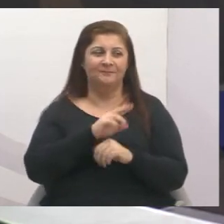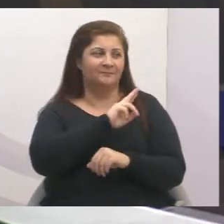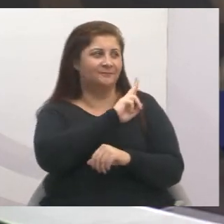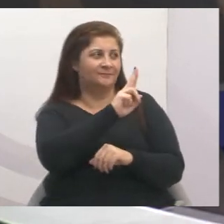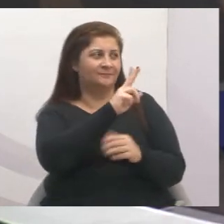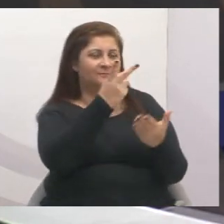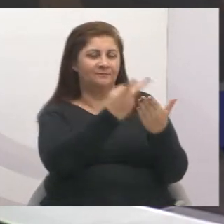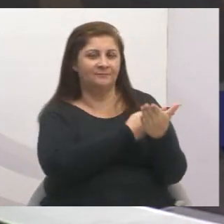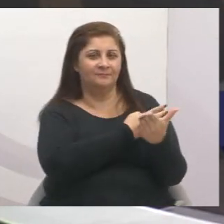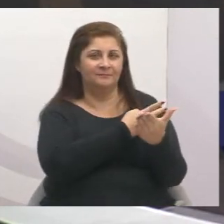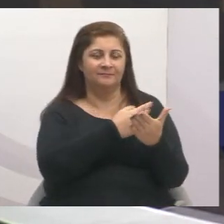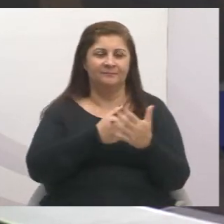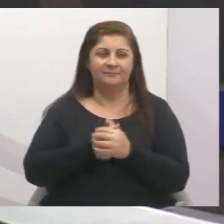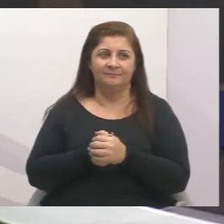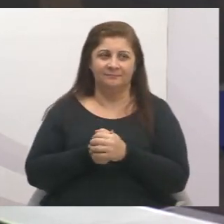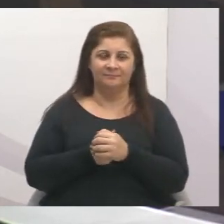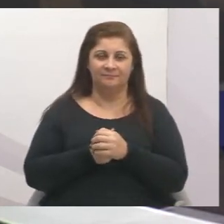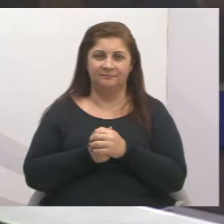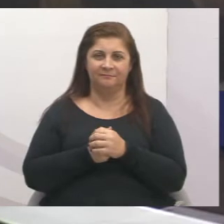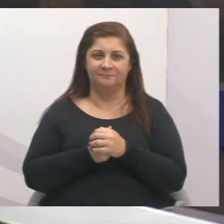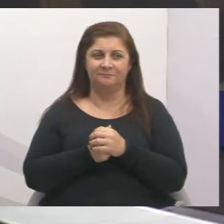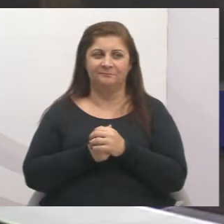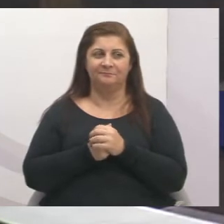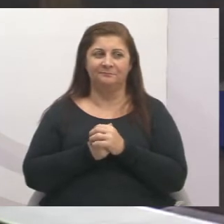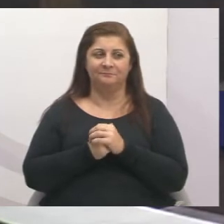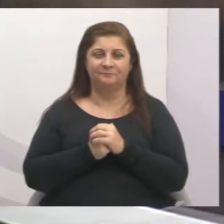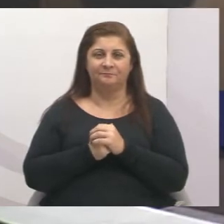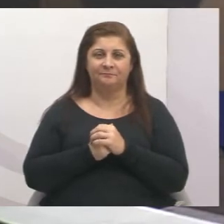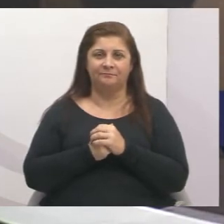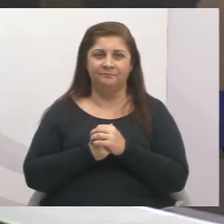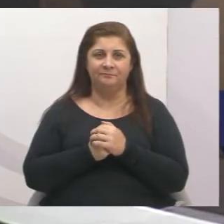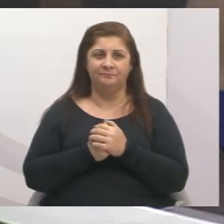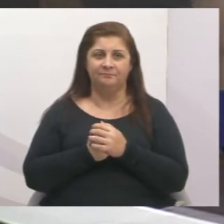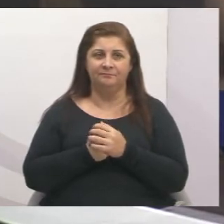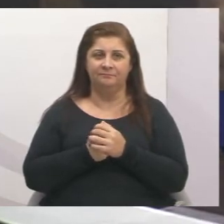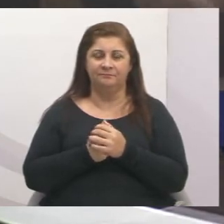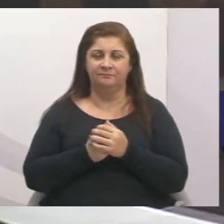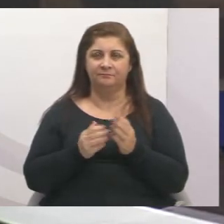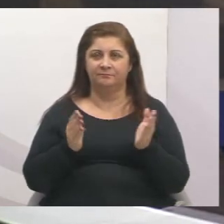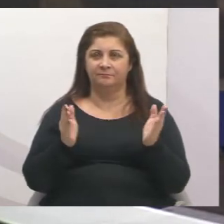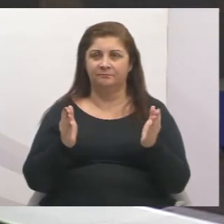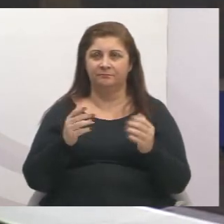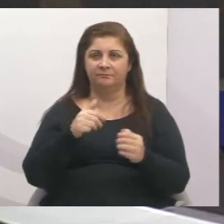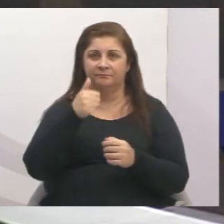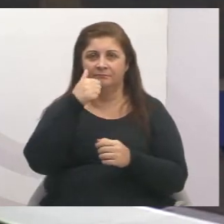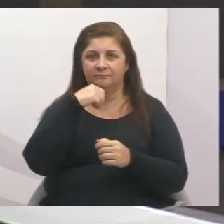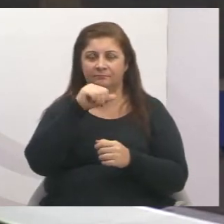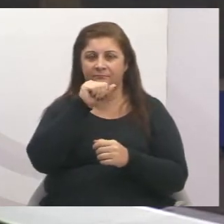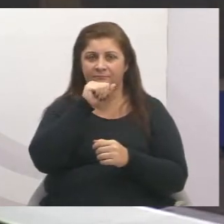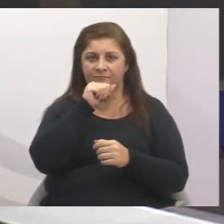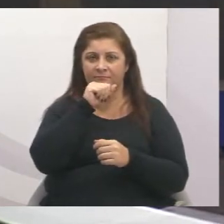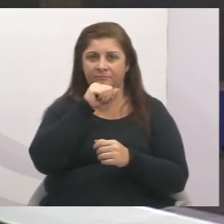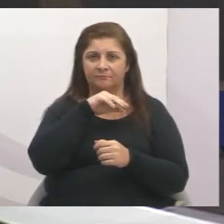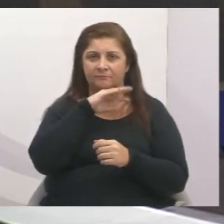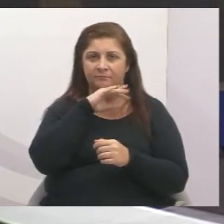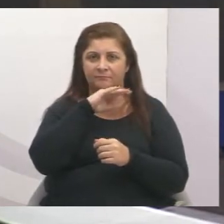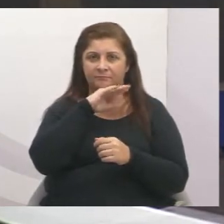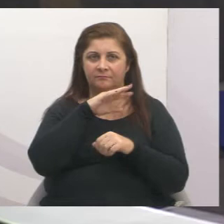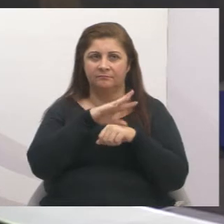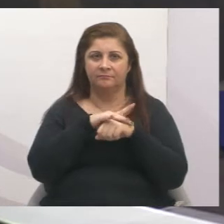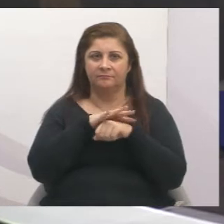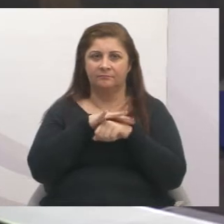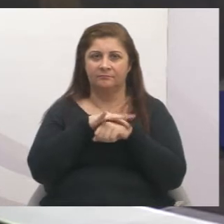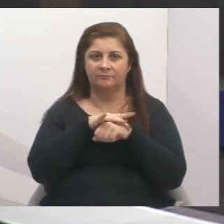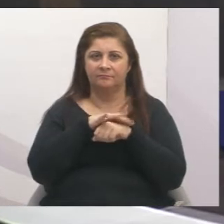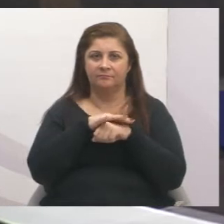já briga comigo depois que vê, já não está bem de saúde, né? A gente está sabendo. Então, o Hernani decidir